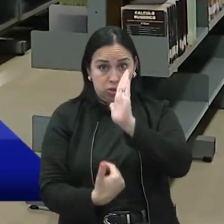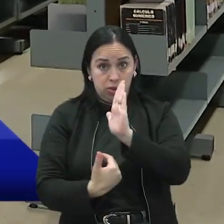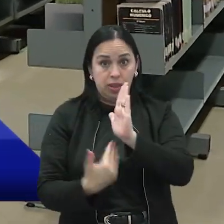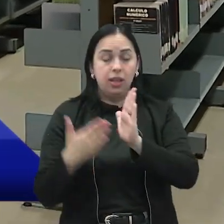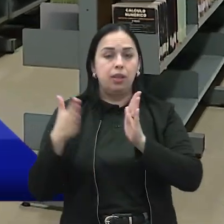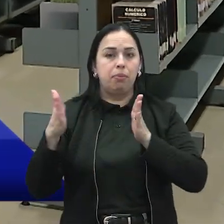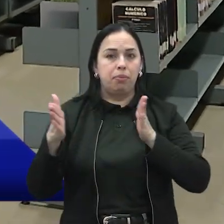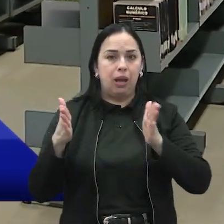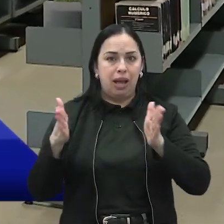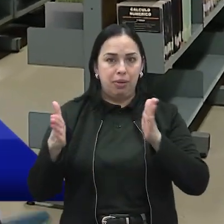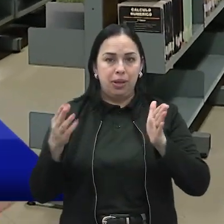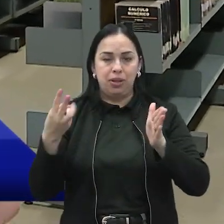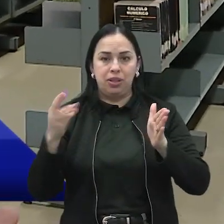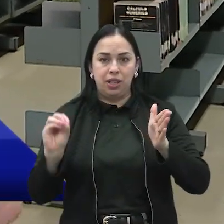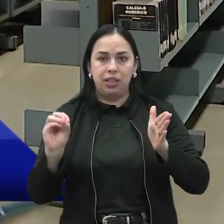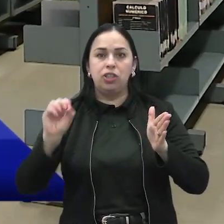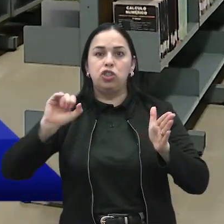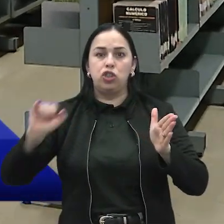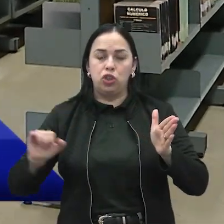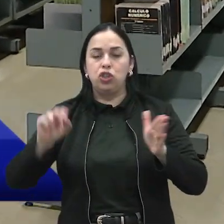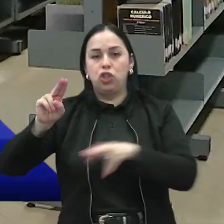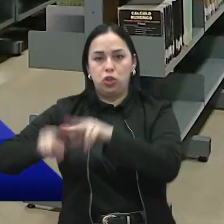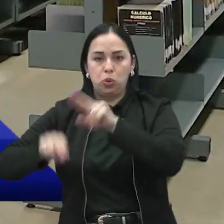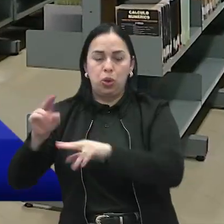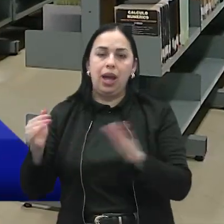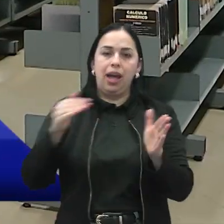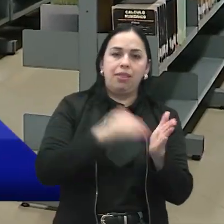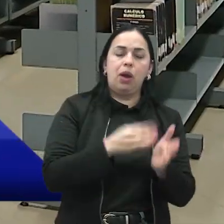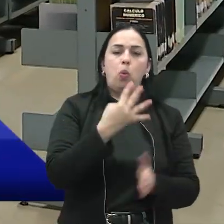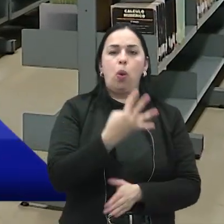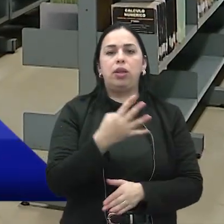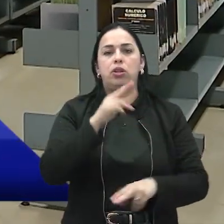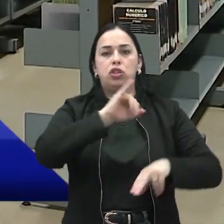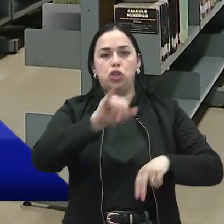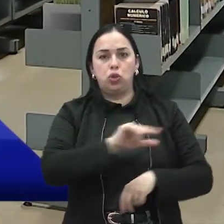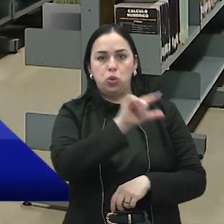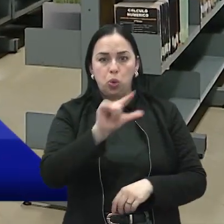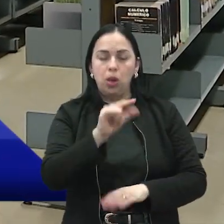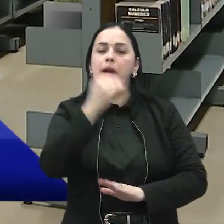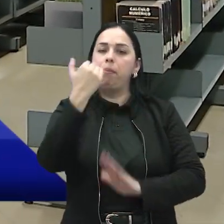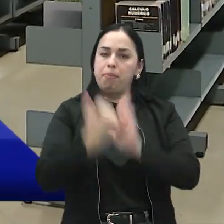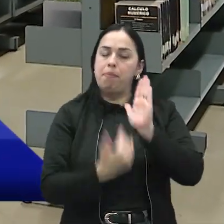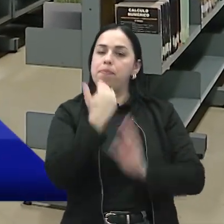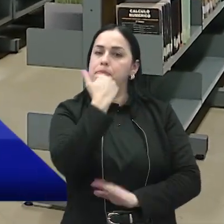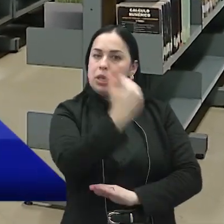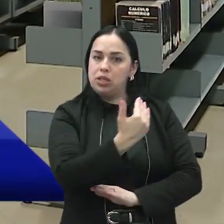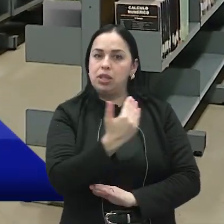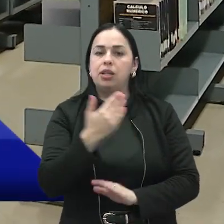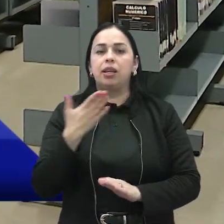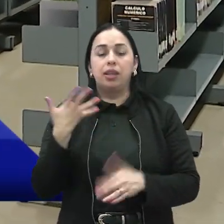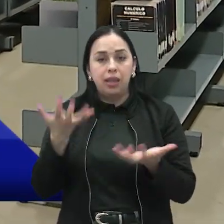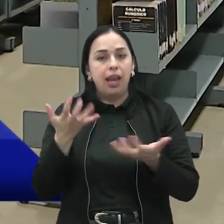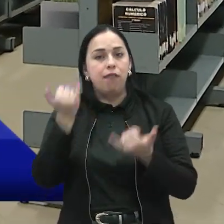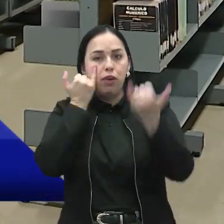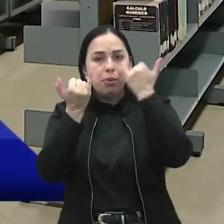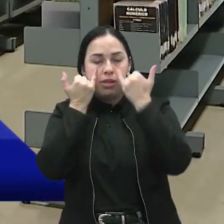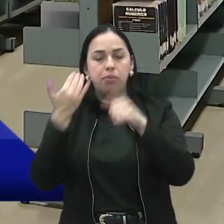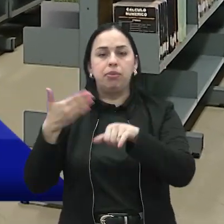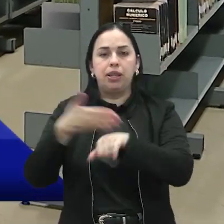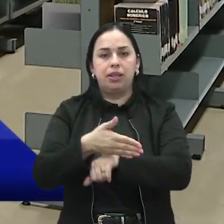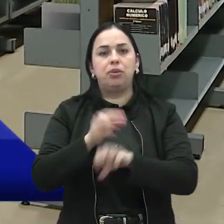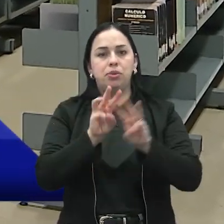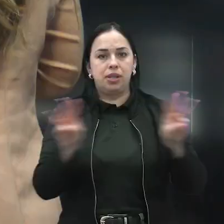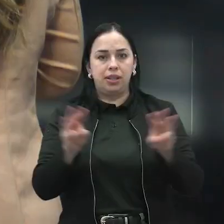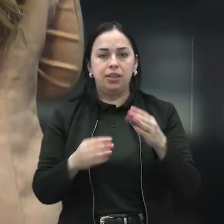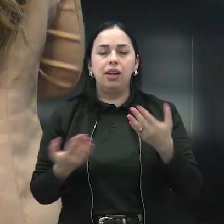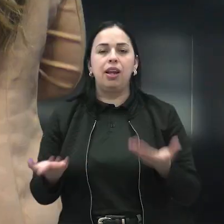a prova, tendo o período de 30 de junho a 4 de julho para poder estar realizando esse pedido. Para quem precisa de mais informações, é só acessar o site